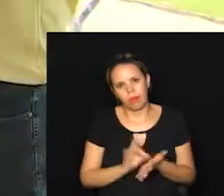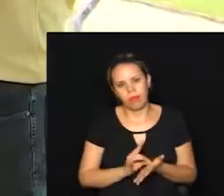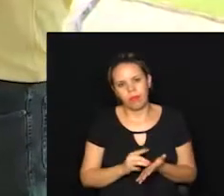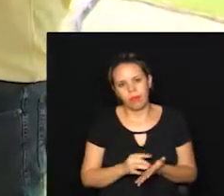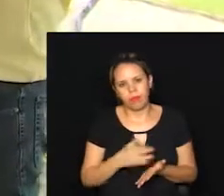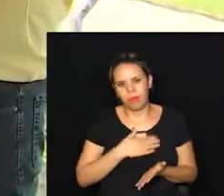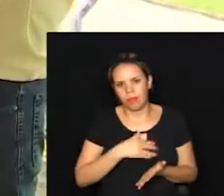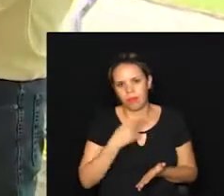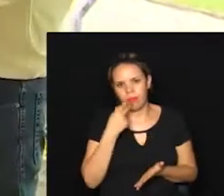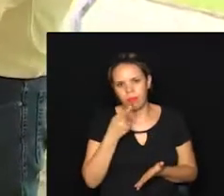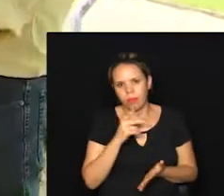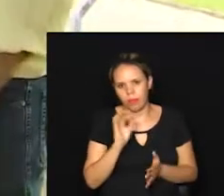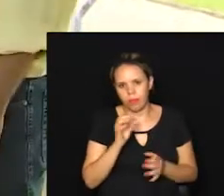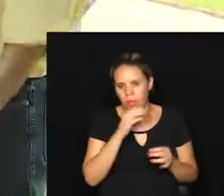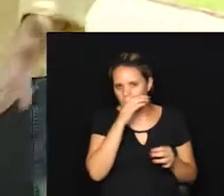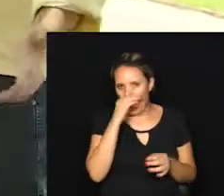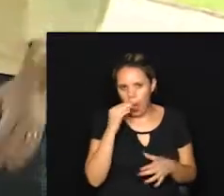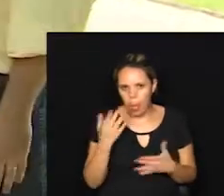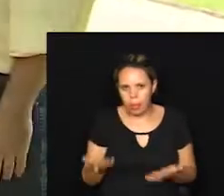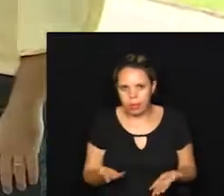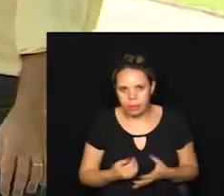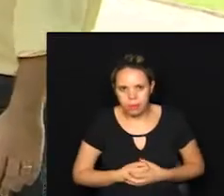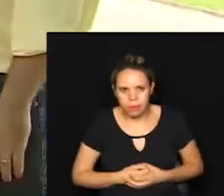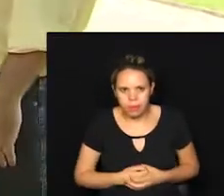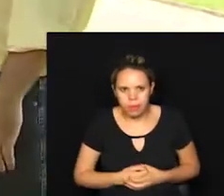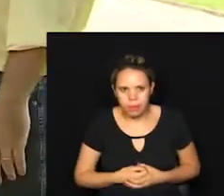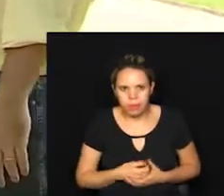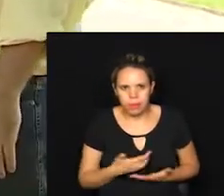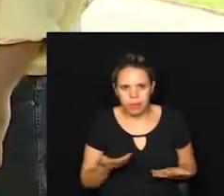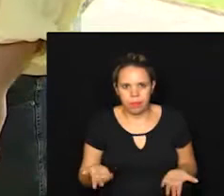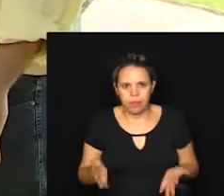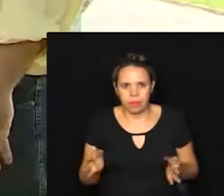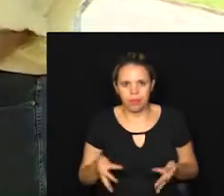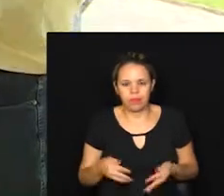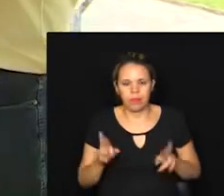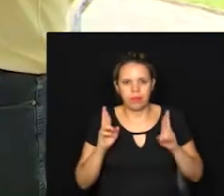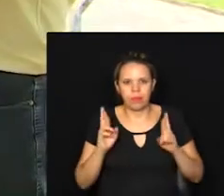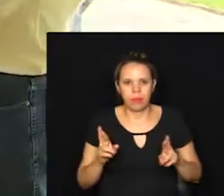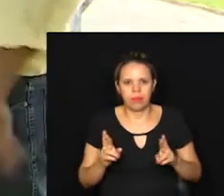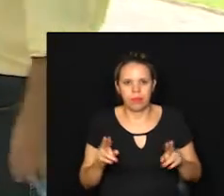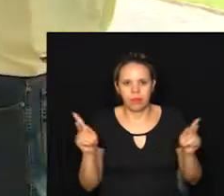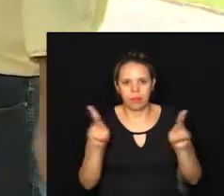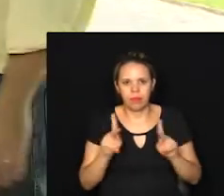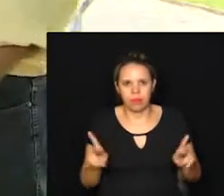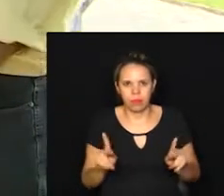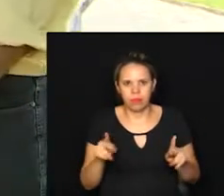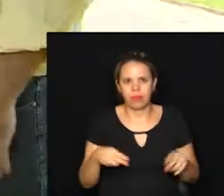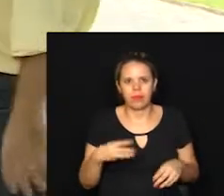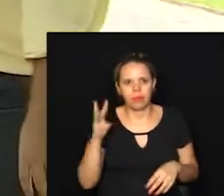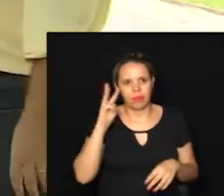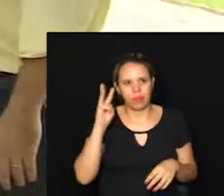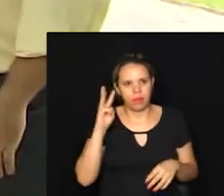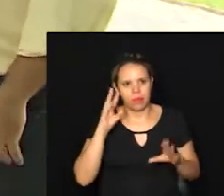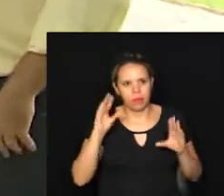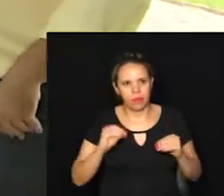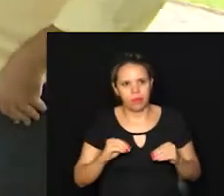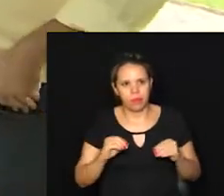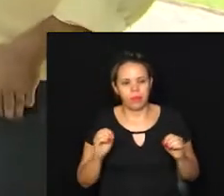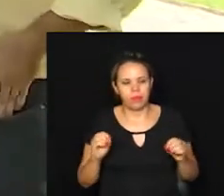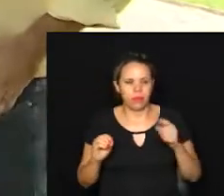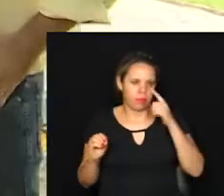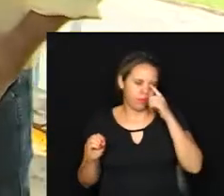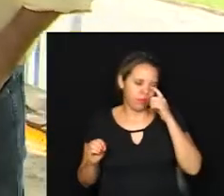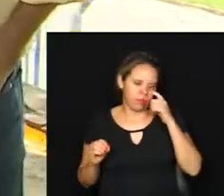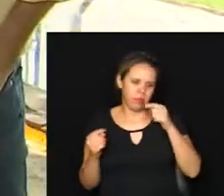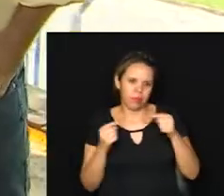não gosta nem de ficar comentando, né, Stefan? Mas, enfim, eu espero que a paz reine nesta terça-feira. Que seja um clássico